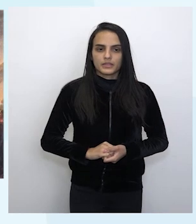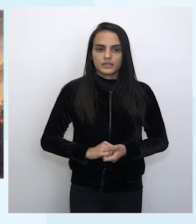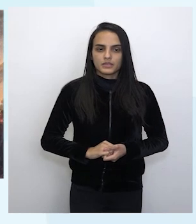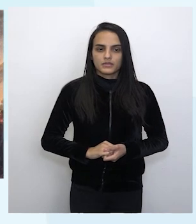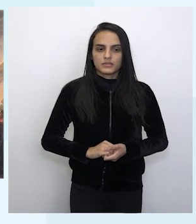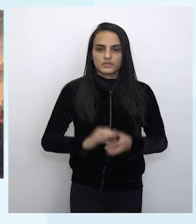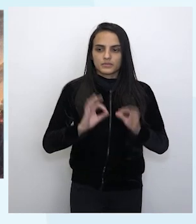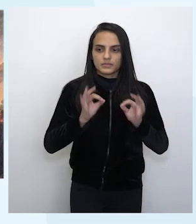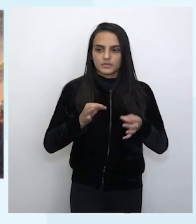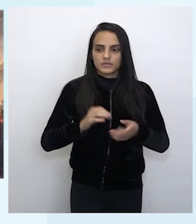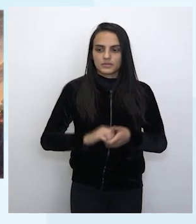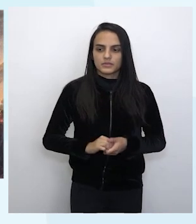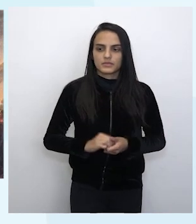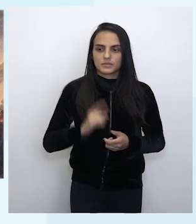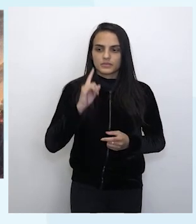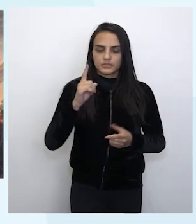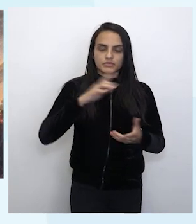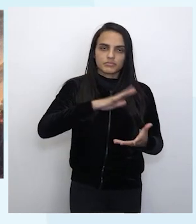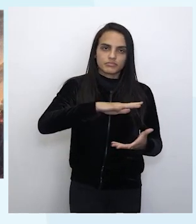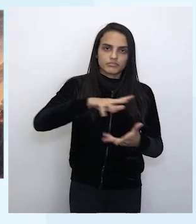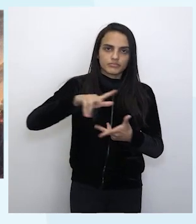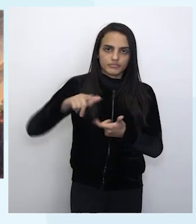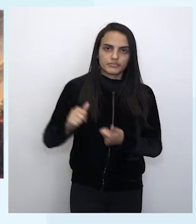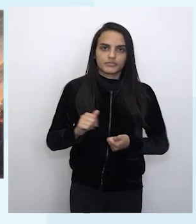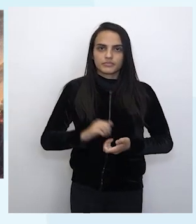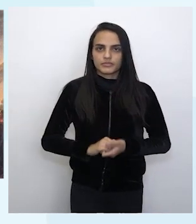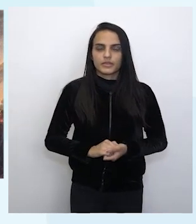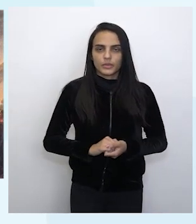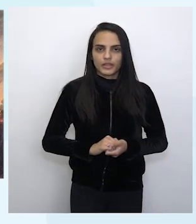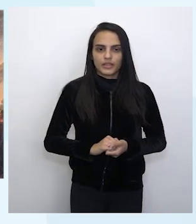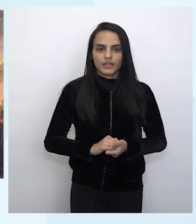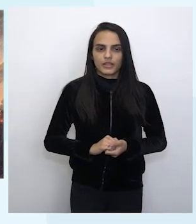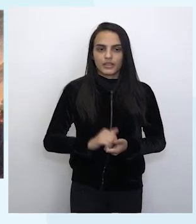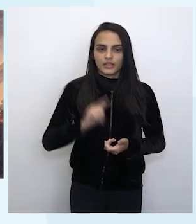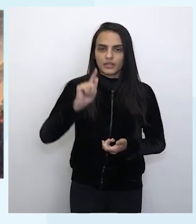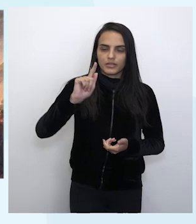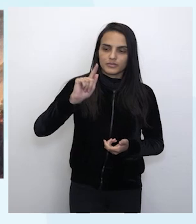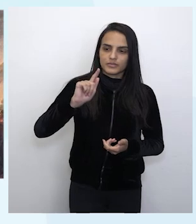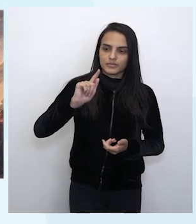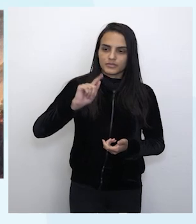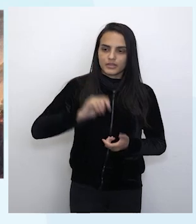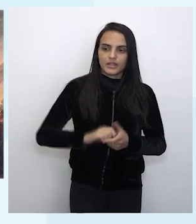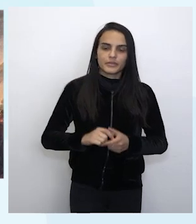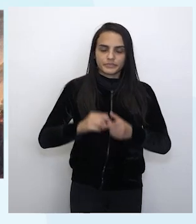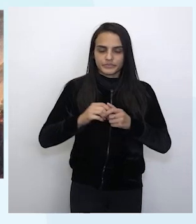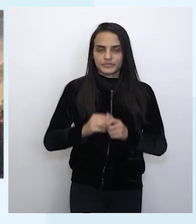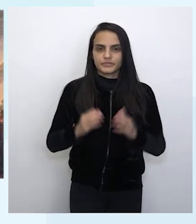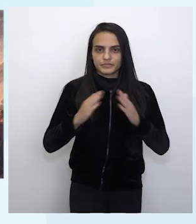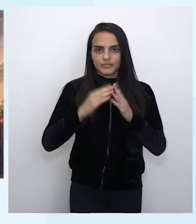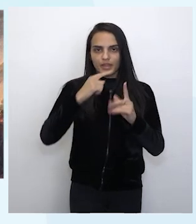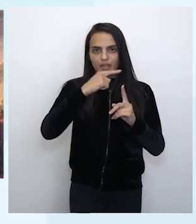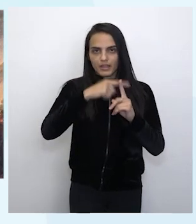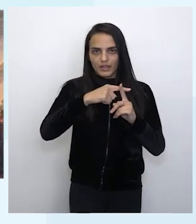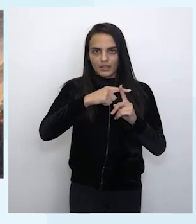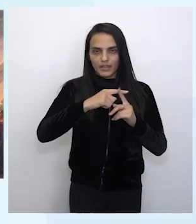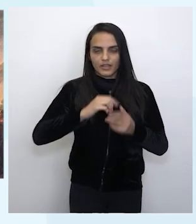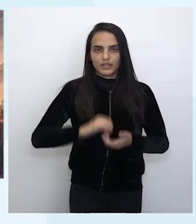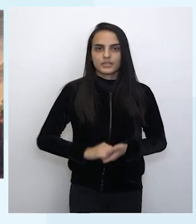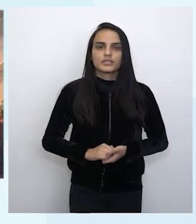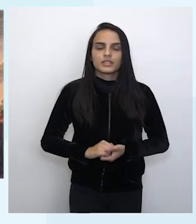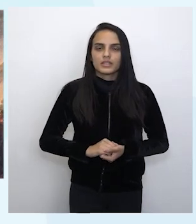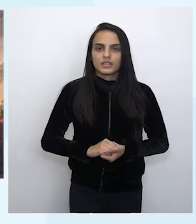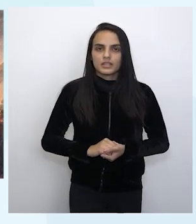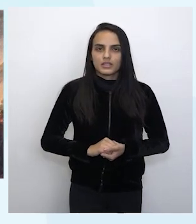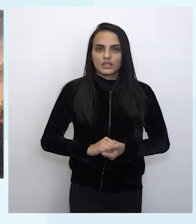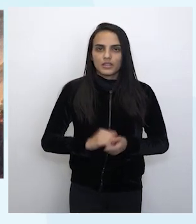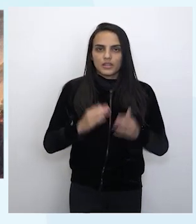tá certo? Os reis temiam o clero. O clero era a maior potência no mundo, né? No mundo ocidental, pelo menos, era o clero.